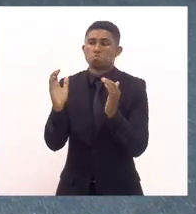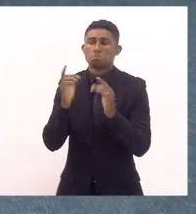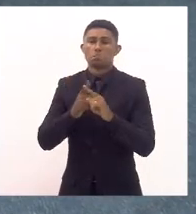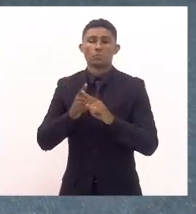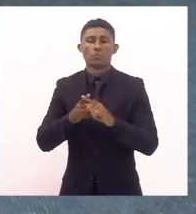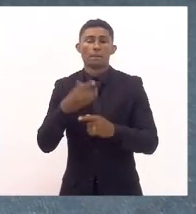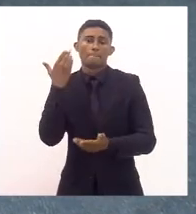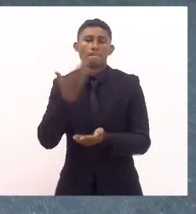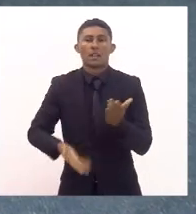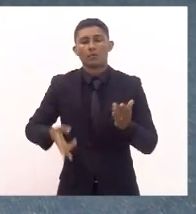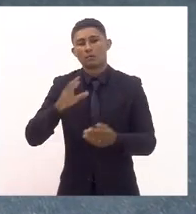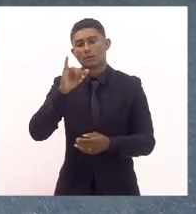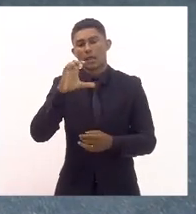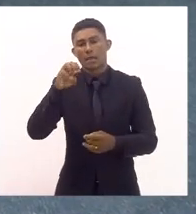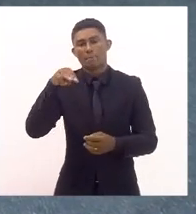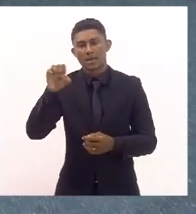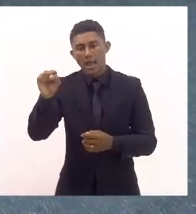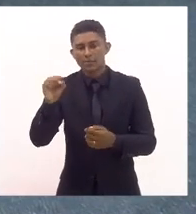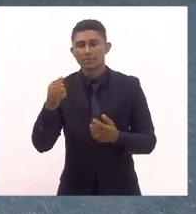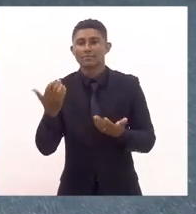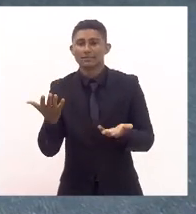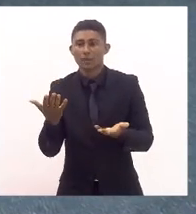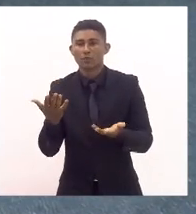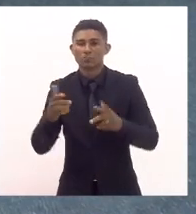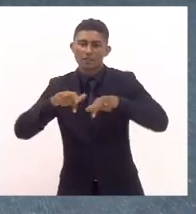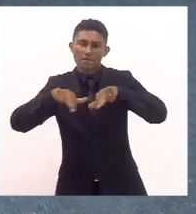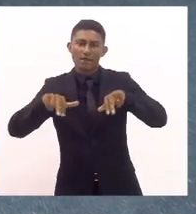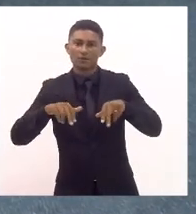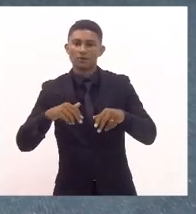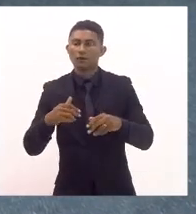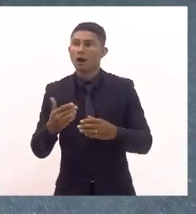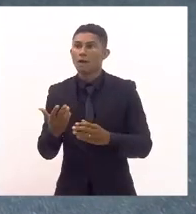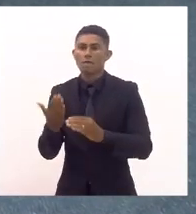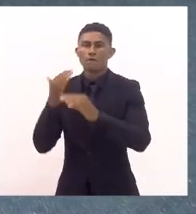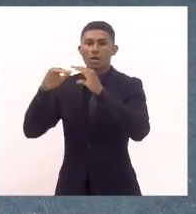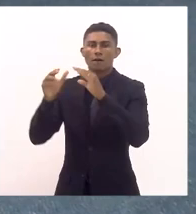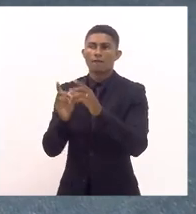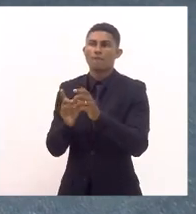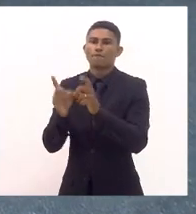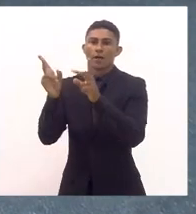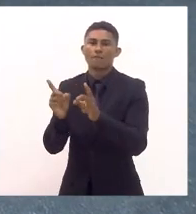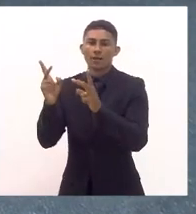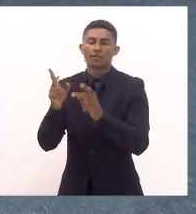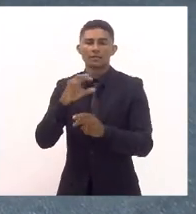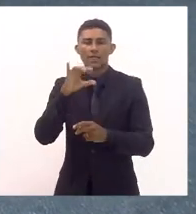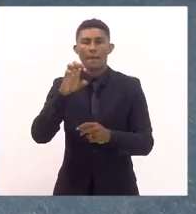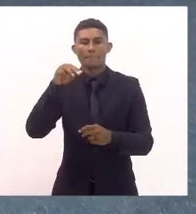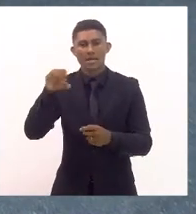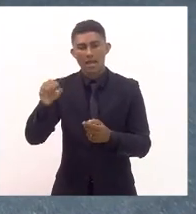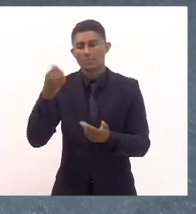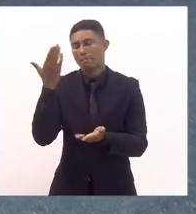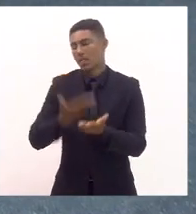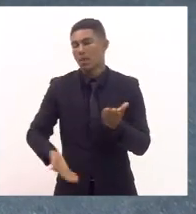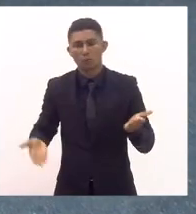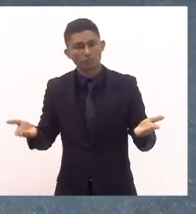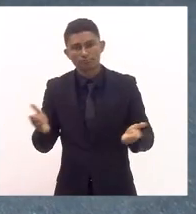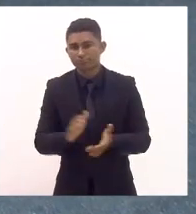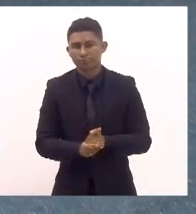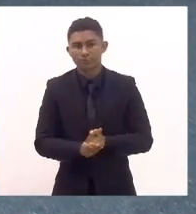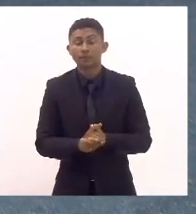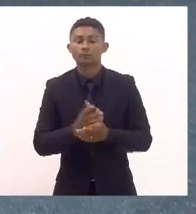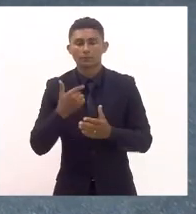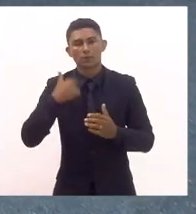cms na exportação de produtos primários E semi-elaborados então concordo inteiramente com a sua integração Só lembrei A equipe